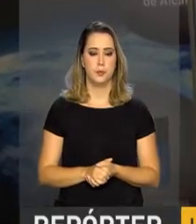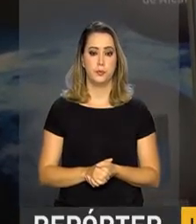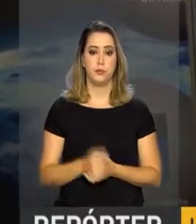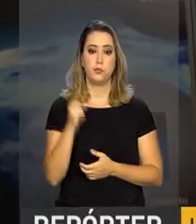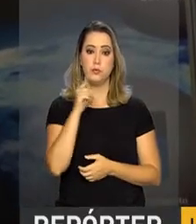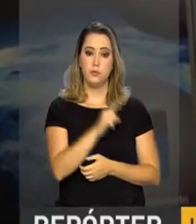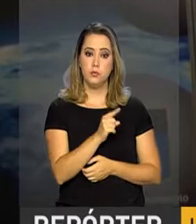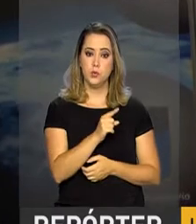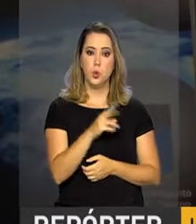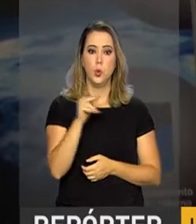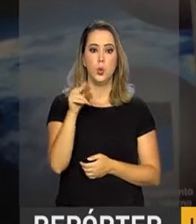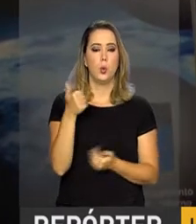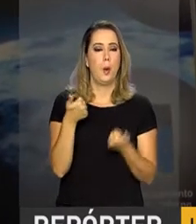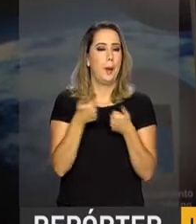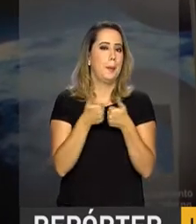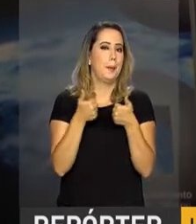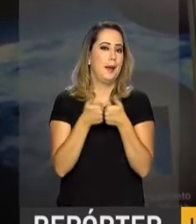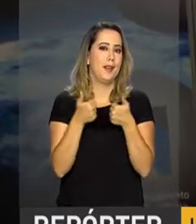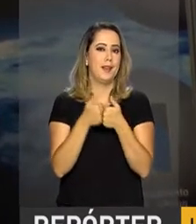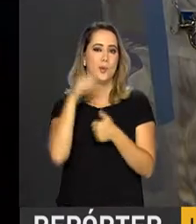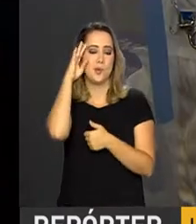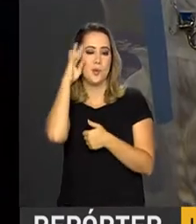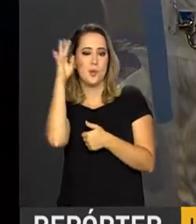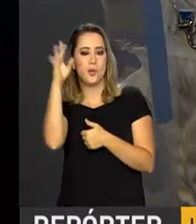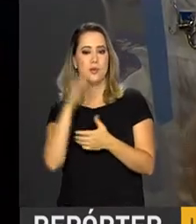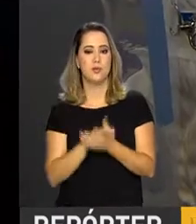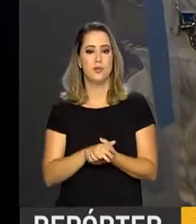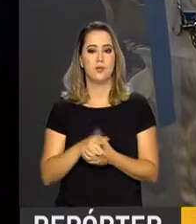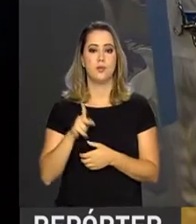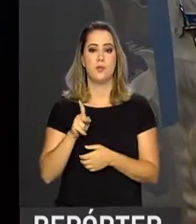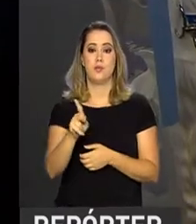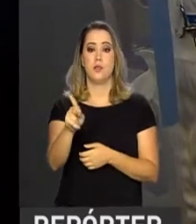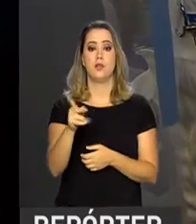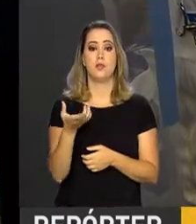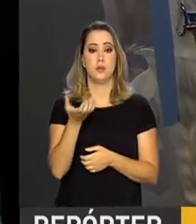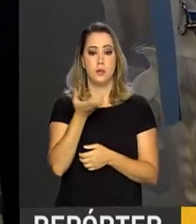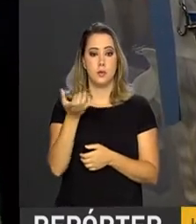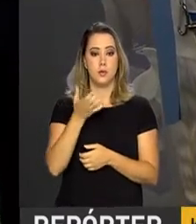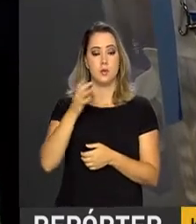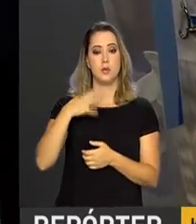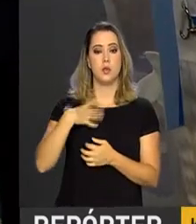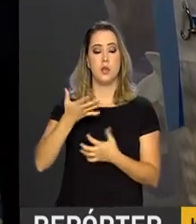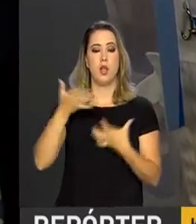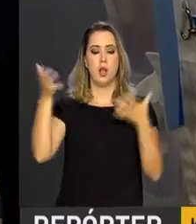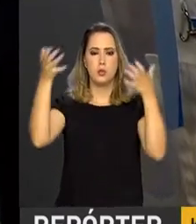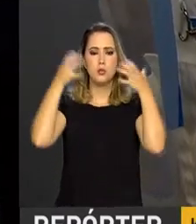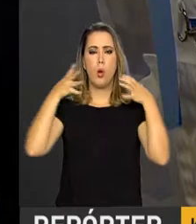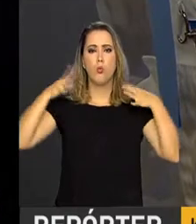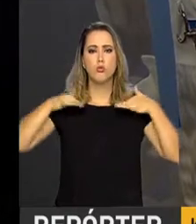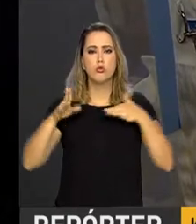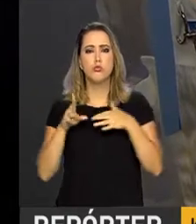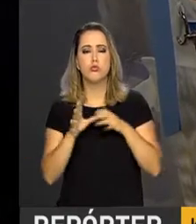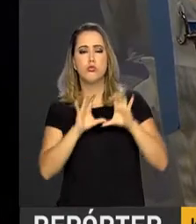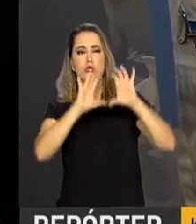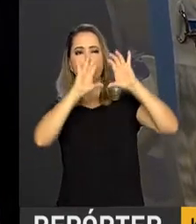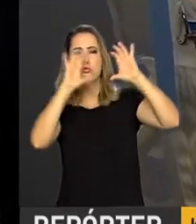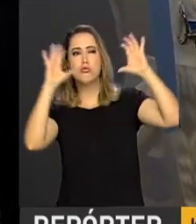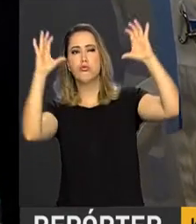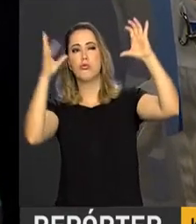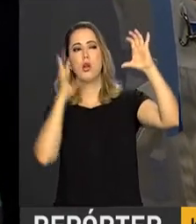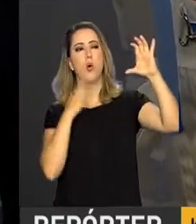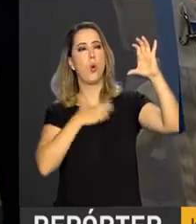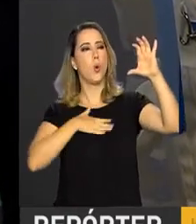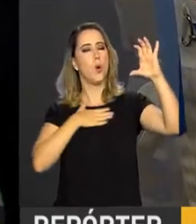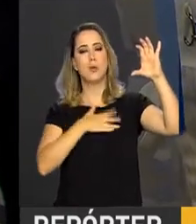Karina nunca esteve tão próxima do seu sonho. Eu sempre sonhei em ser astronauta. Eu sonhei em ser astrônoma. Coisas do espaço me chamam